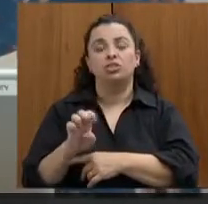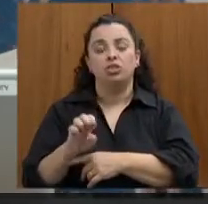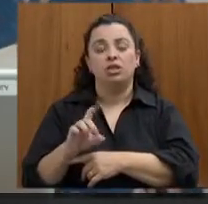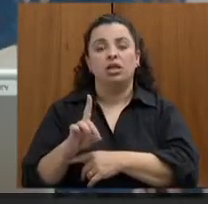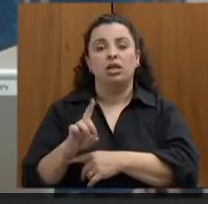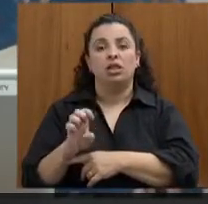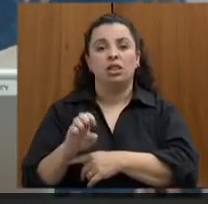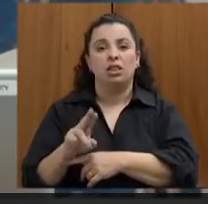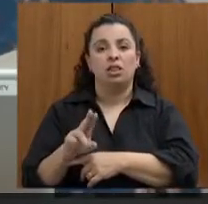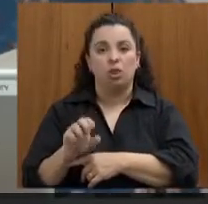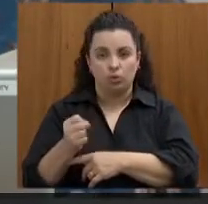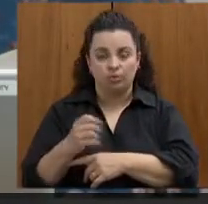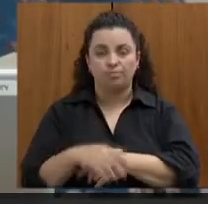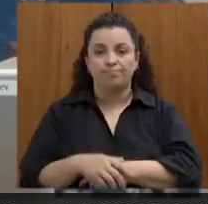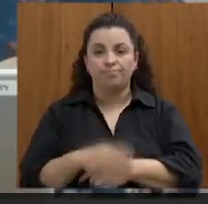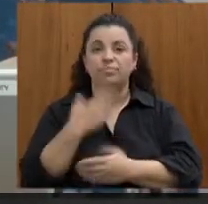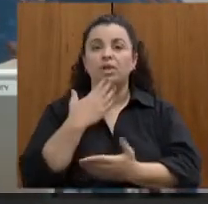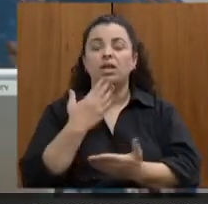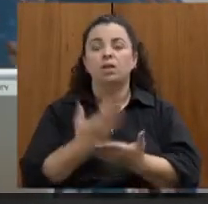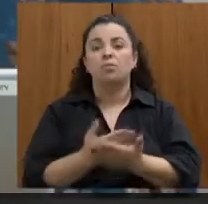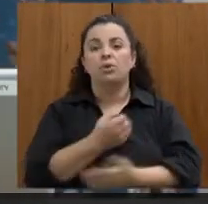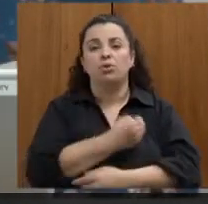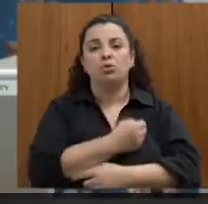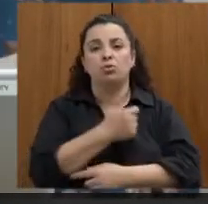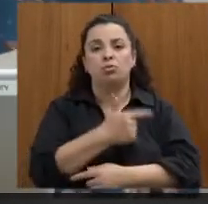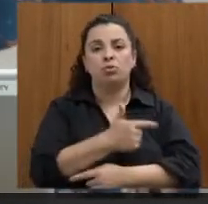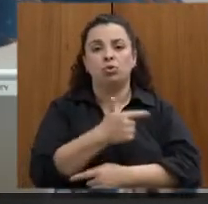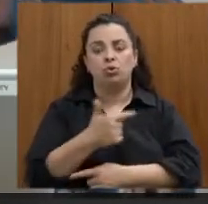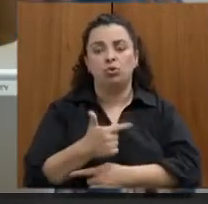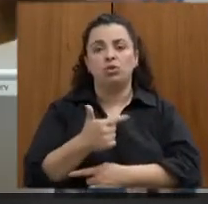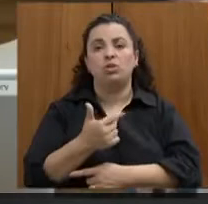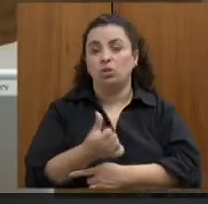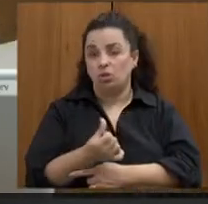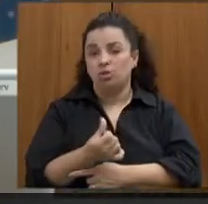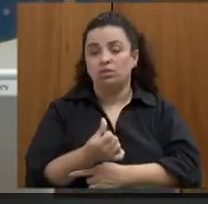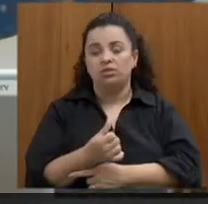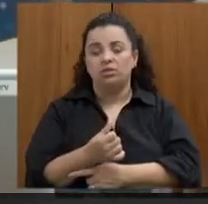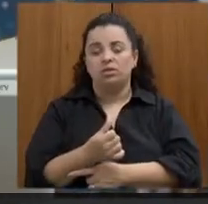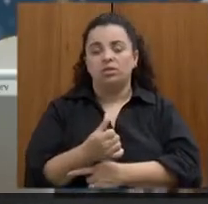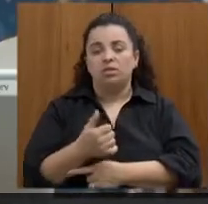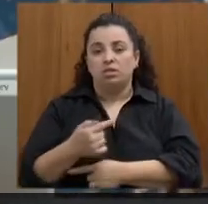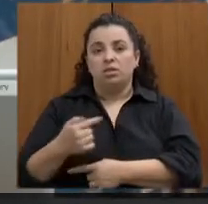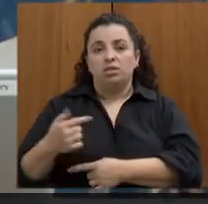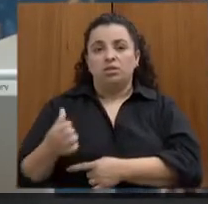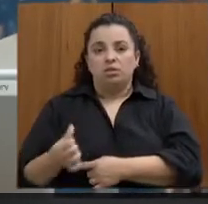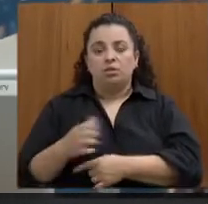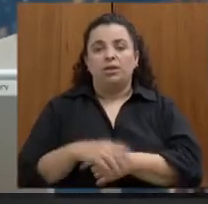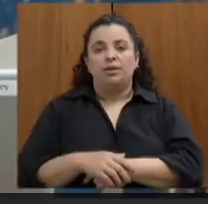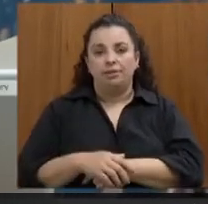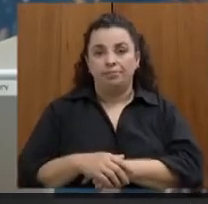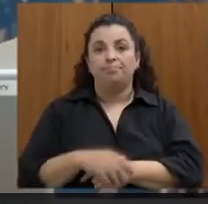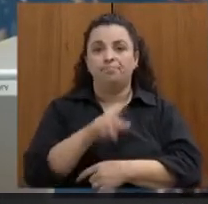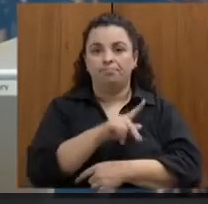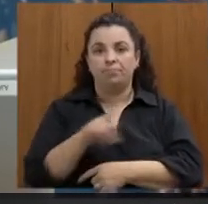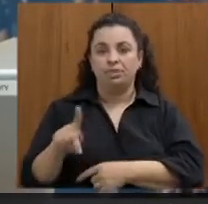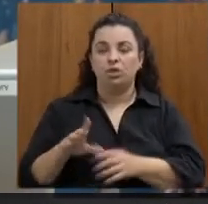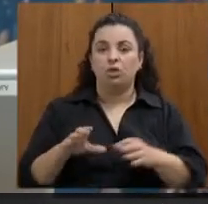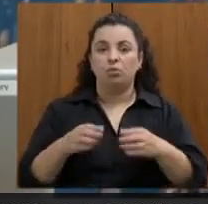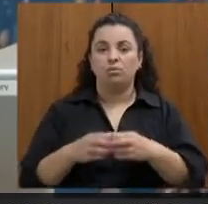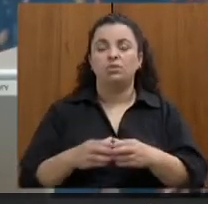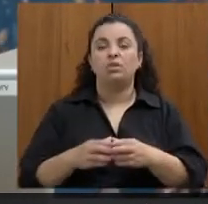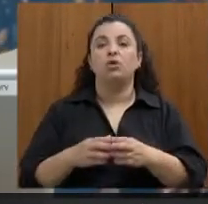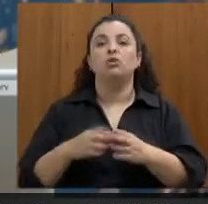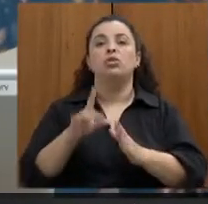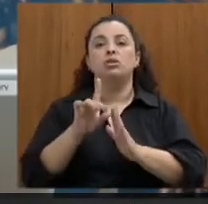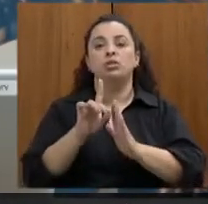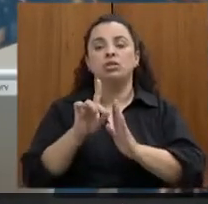Requerimento de comissão de número 12.776 de 2022. Excelentíssima senhora presidenta da Comissão de Defesa dos Direitos